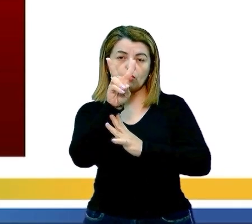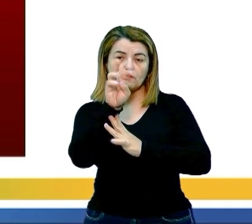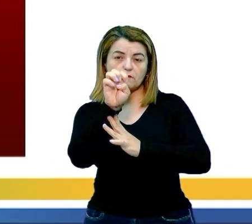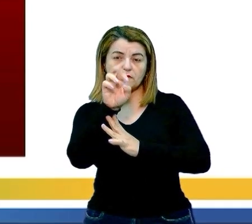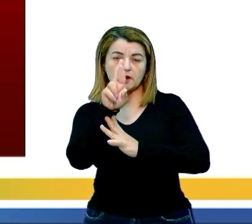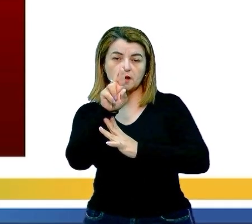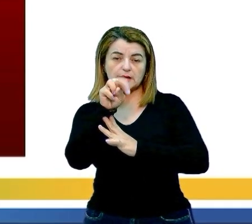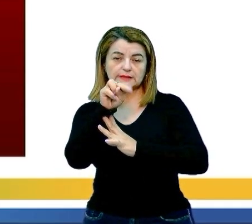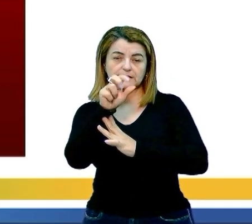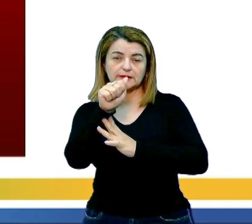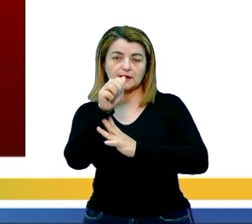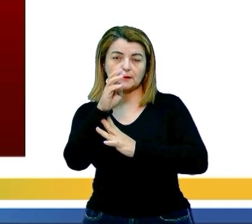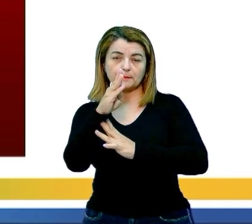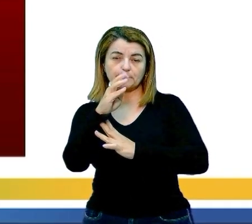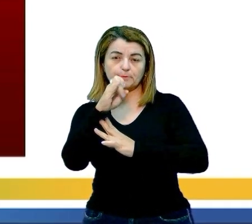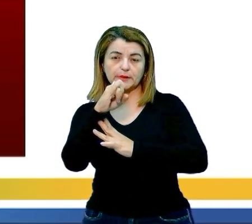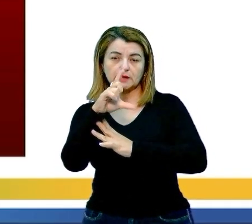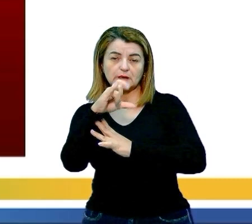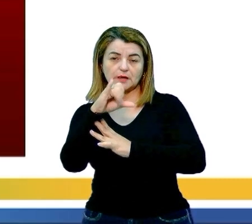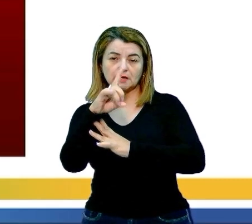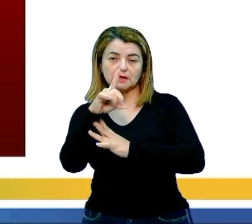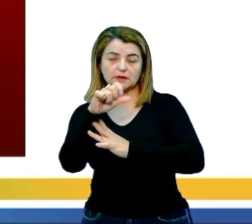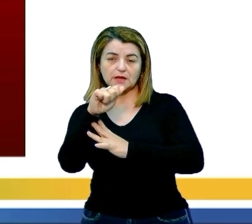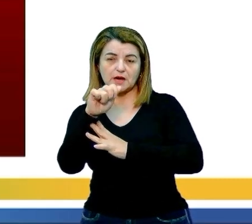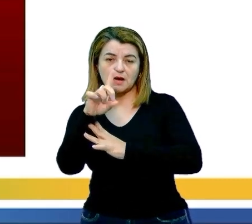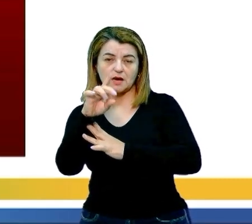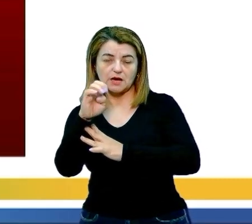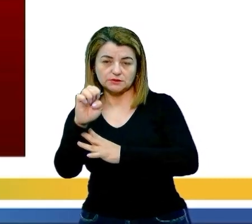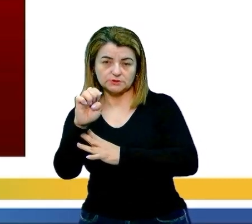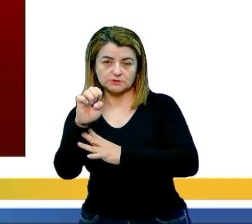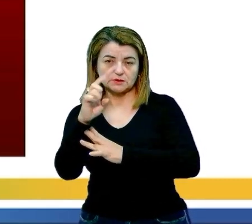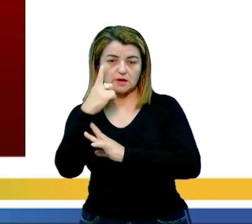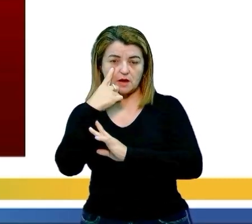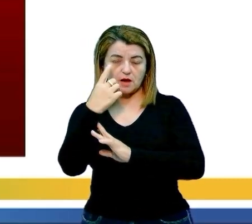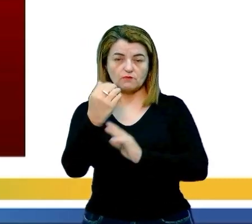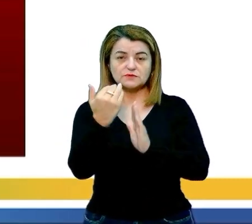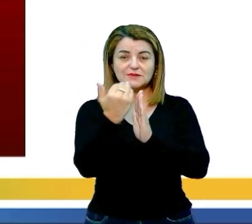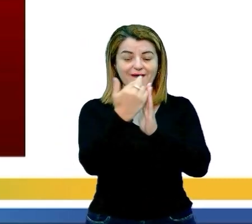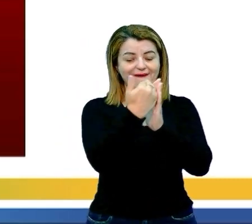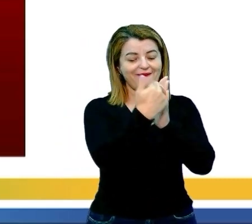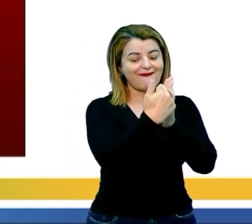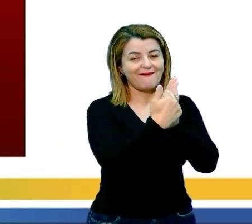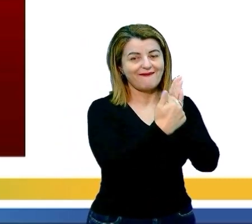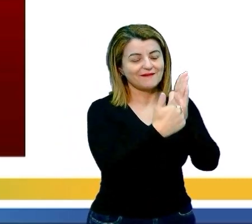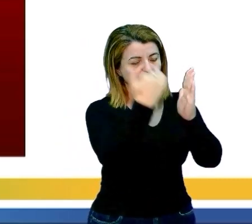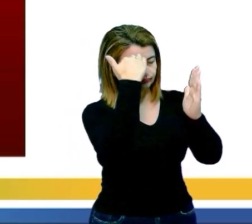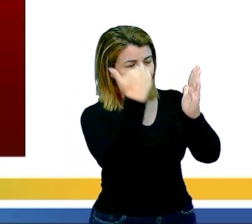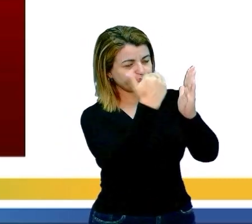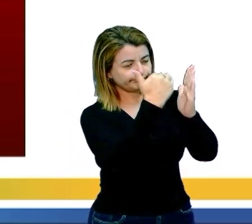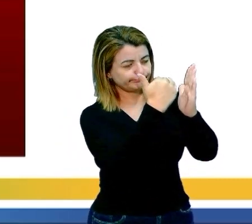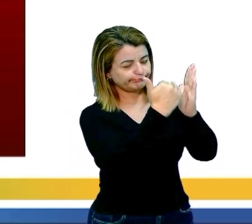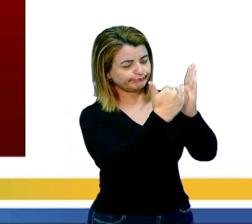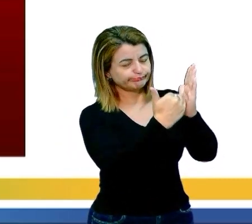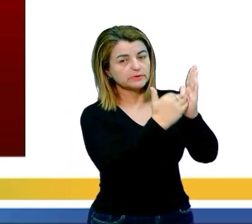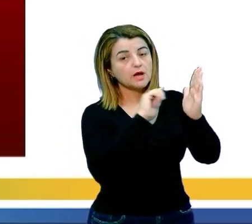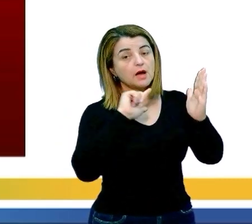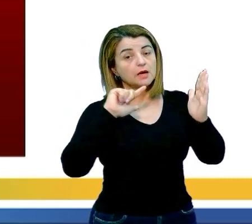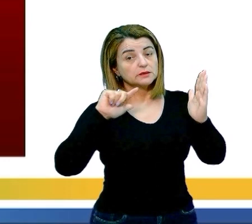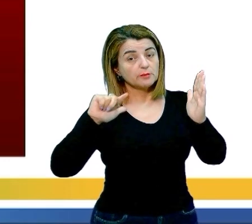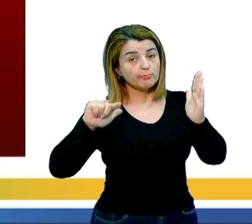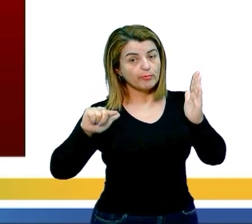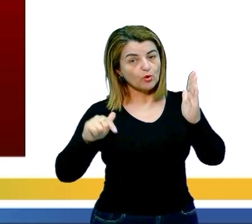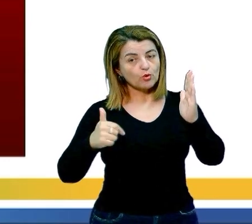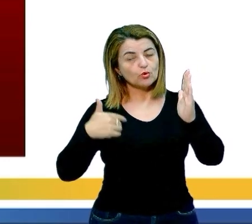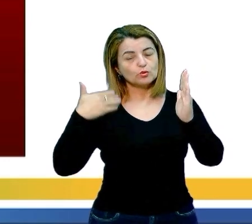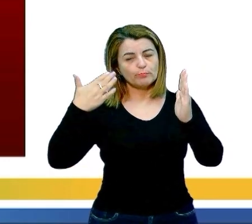coisa, o que é outra? Em um determinado momento, eu vejo as regras, eu cumpro as regras. Depois, elas se tornam uma prática